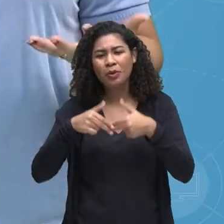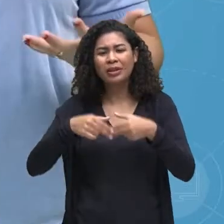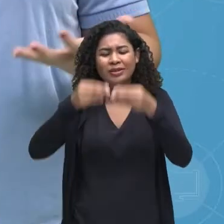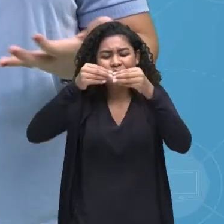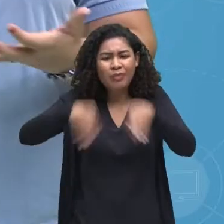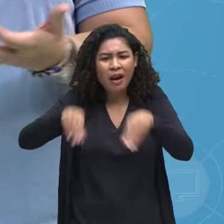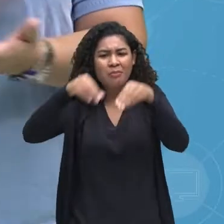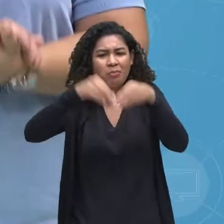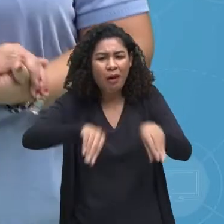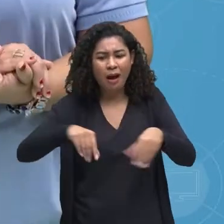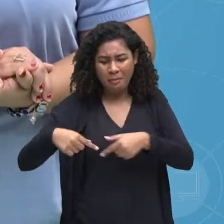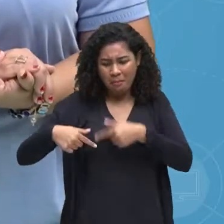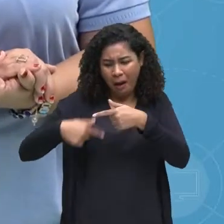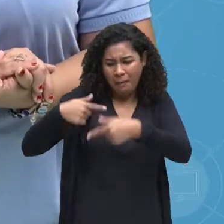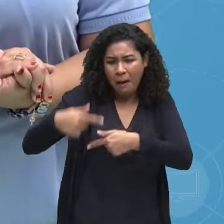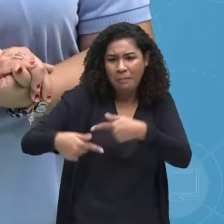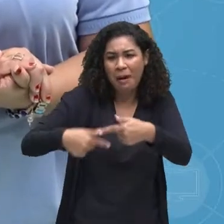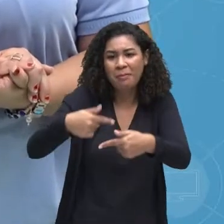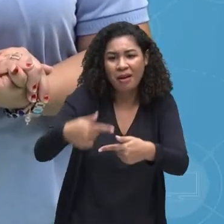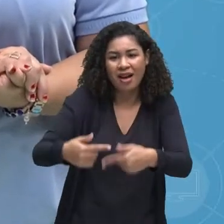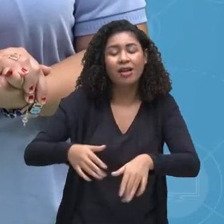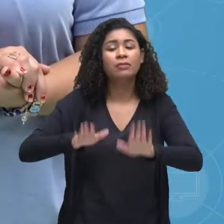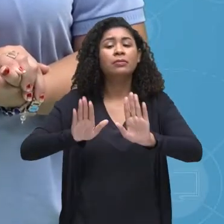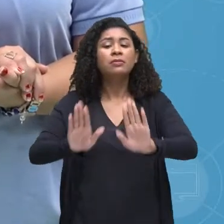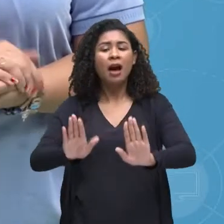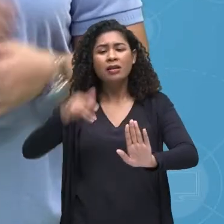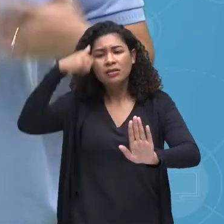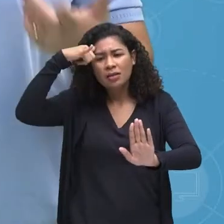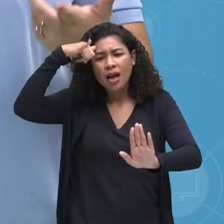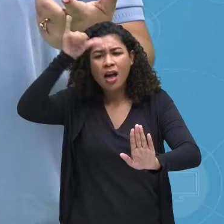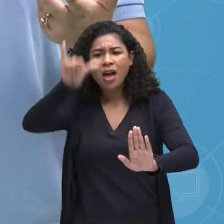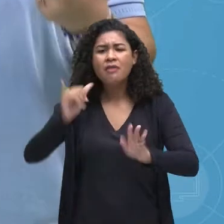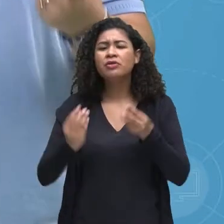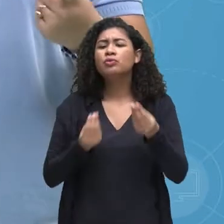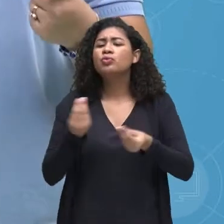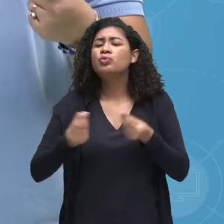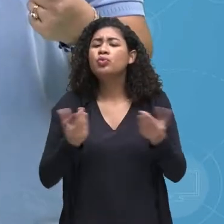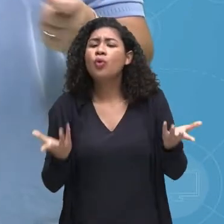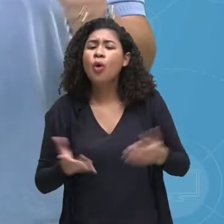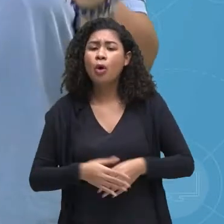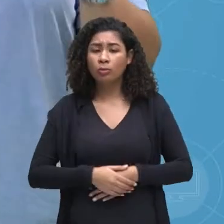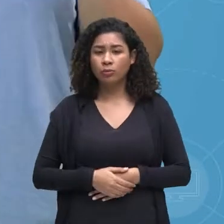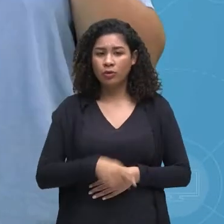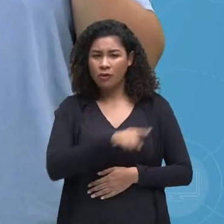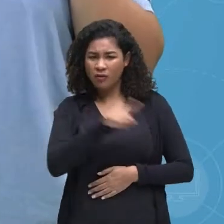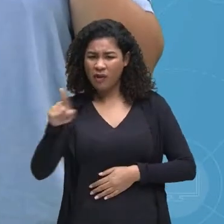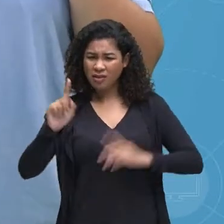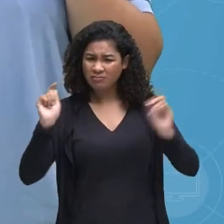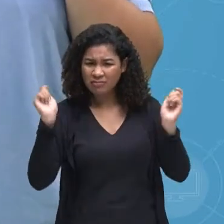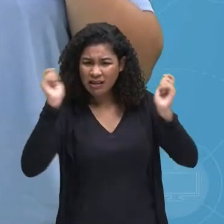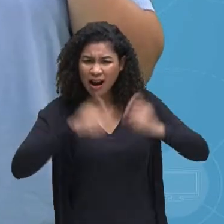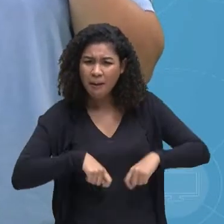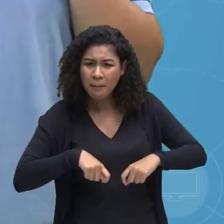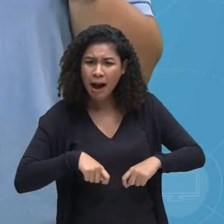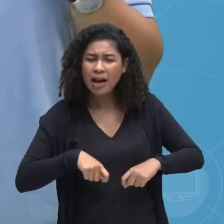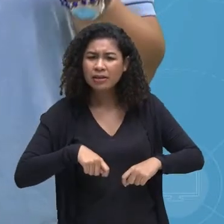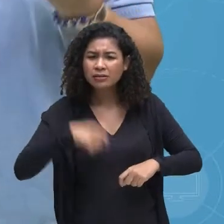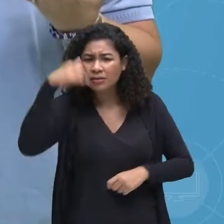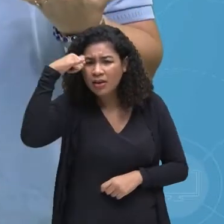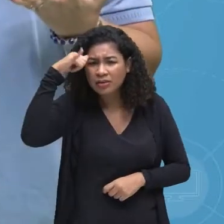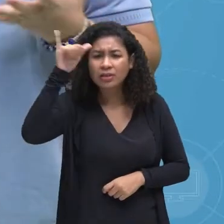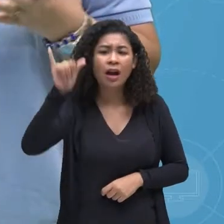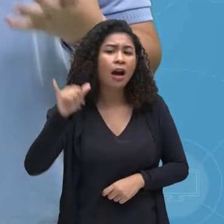E aí, como é que a gente pode fazer para que isso possa diminuir? Você pode fazer alguma coisa? Eu posso fazer alguma